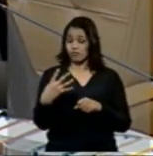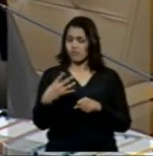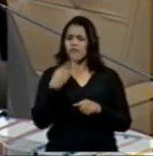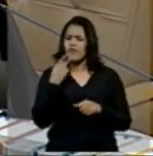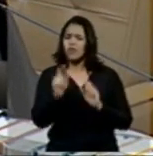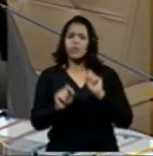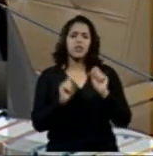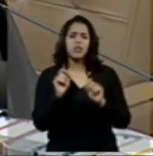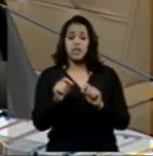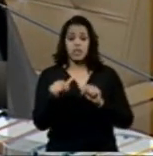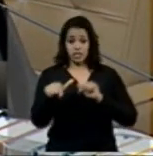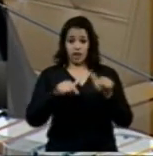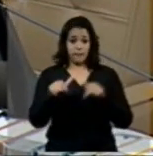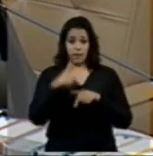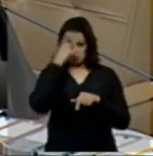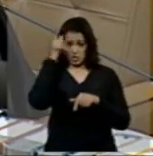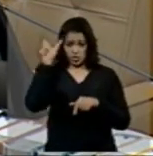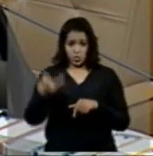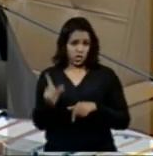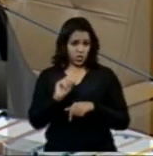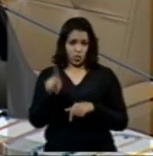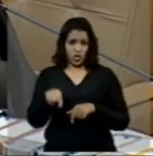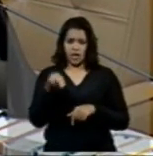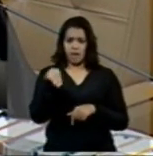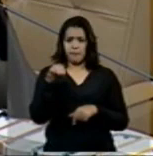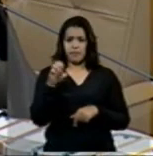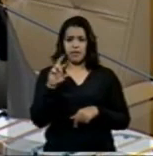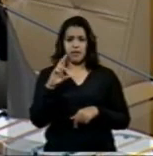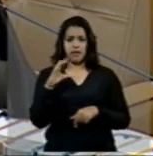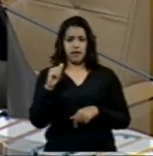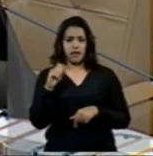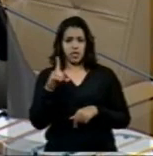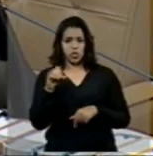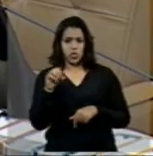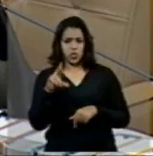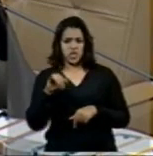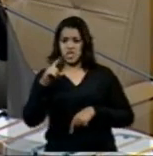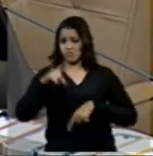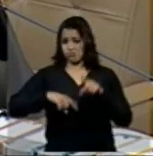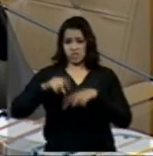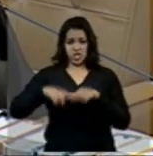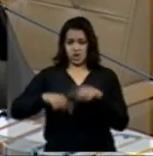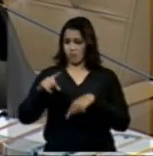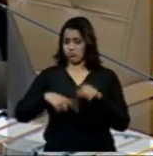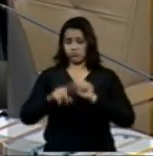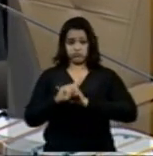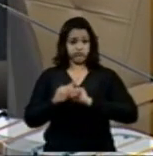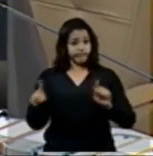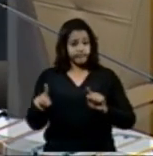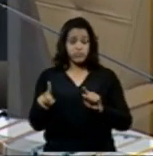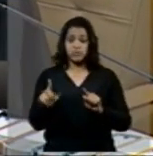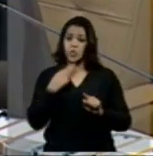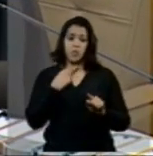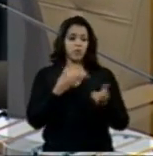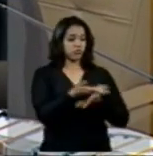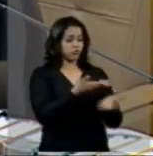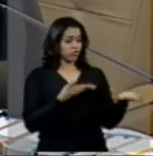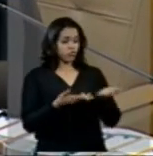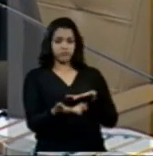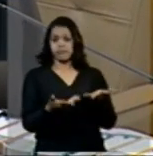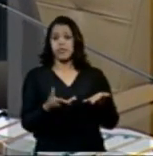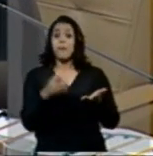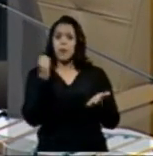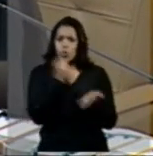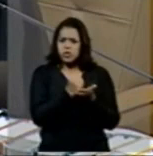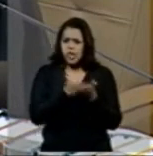que o trabalho humano não é mercadoria, não podendo ser negociado ou intermediado, mas contratado